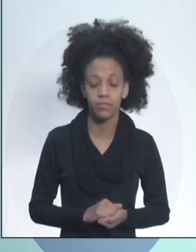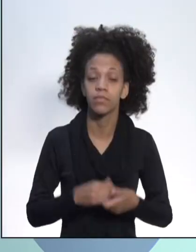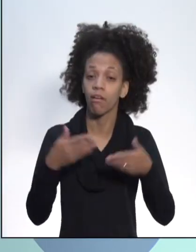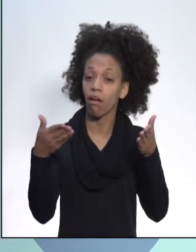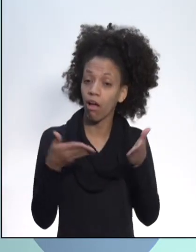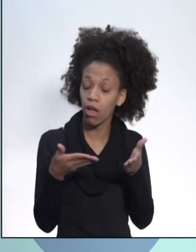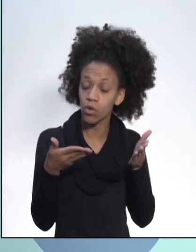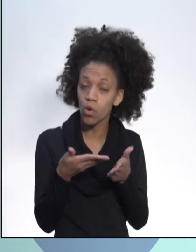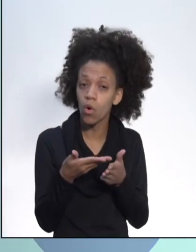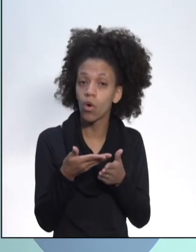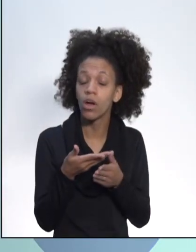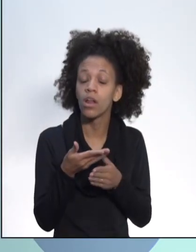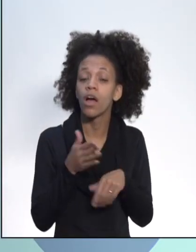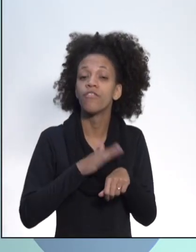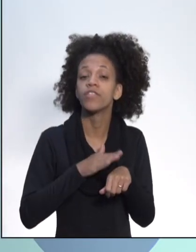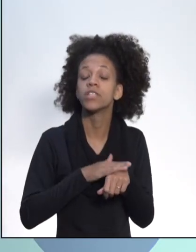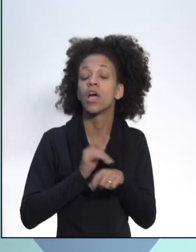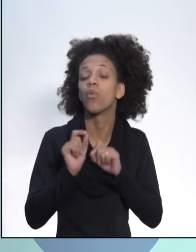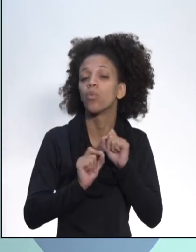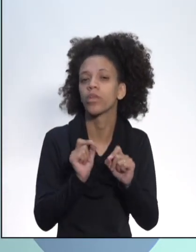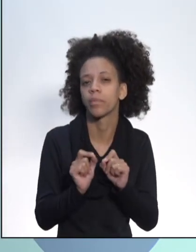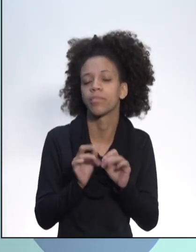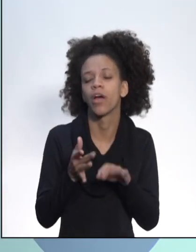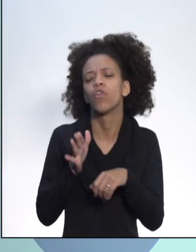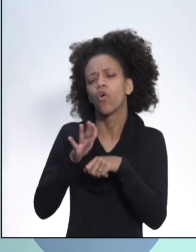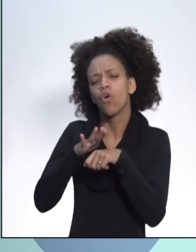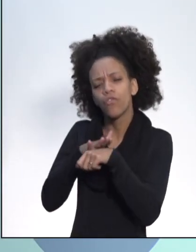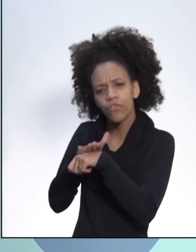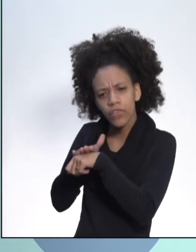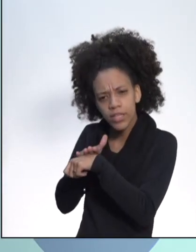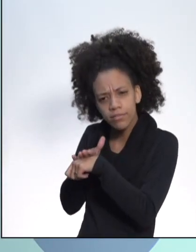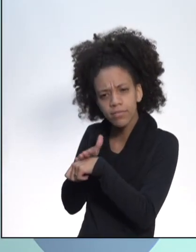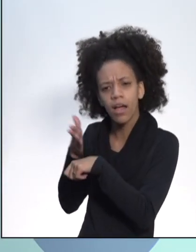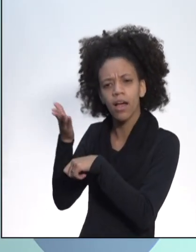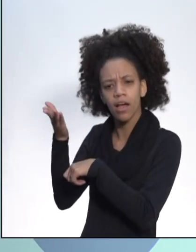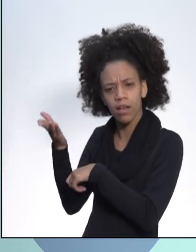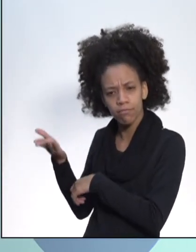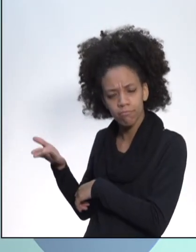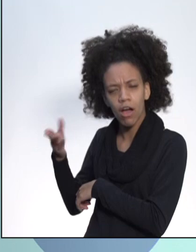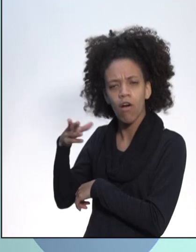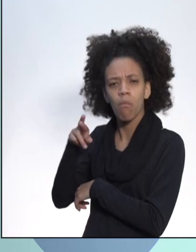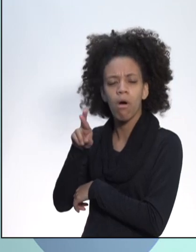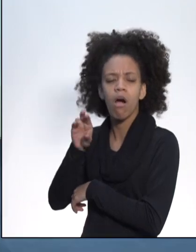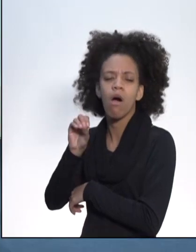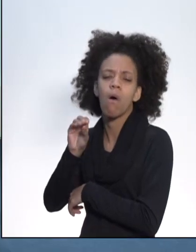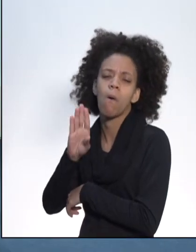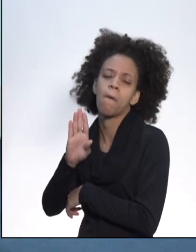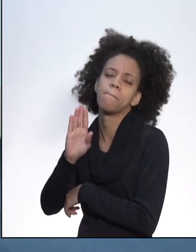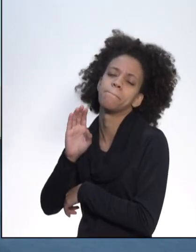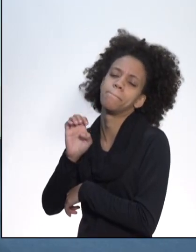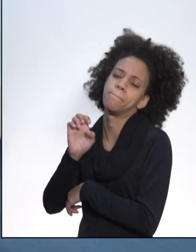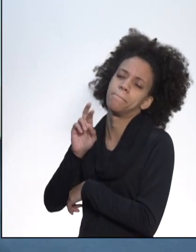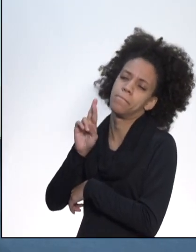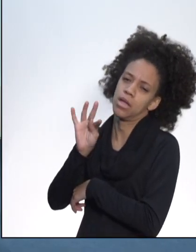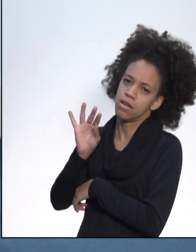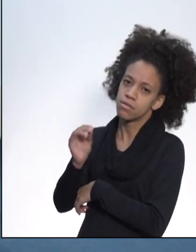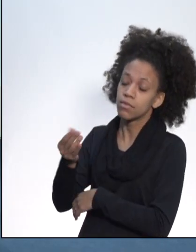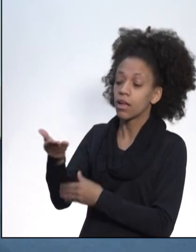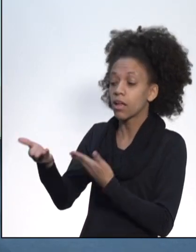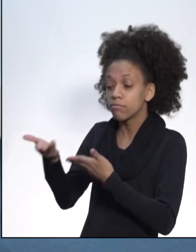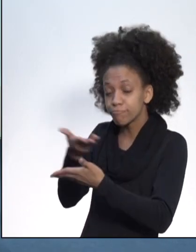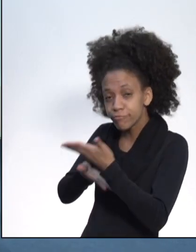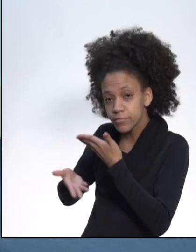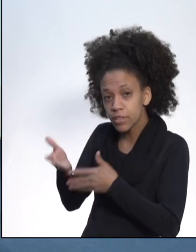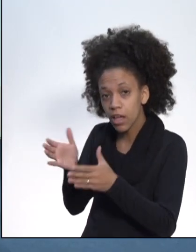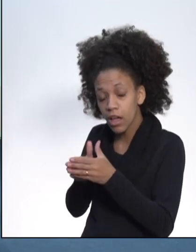Agora, o que eu vou fazer? Eu vou conversar um pouco com a Roberta, que ela vai trazer as interações do chat, para a